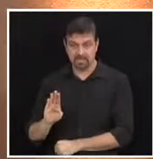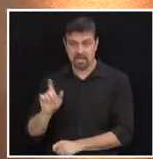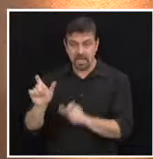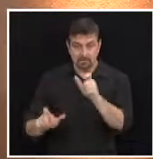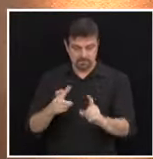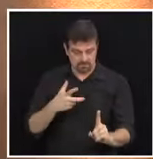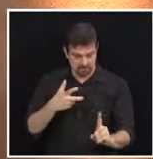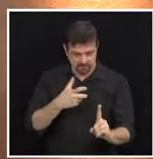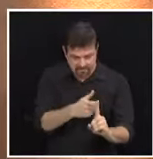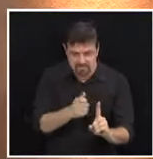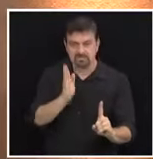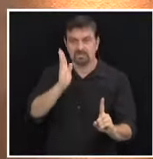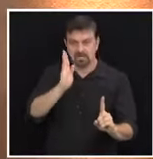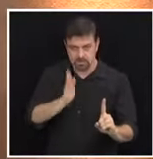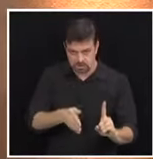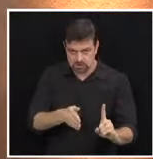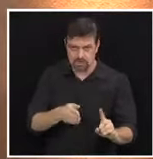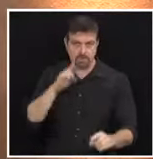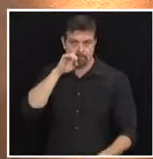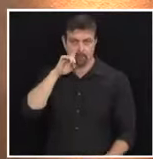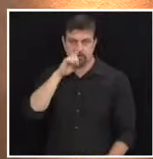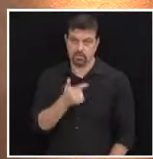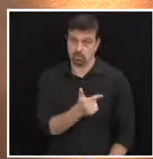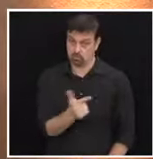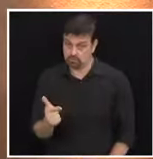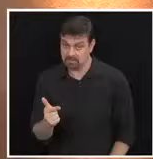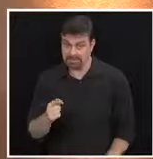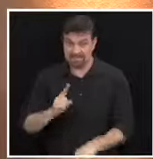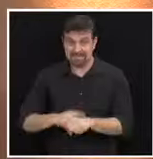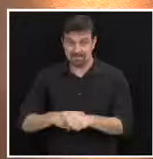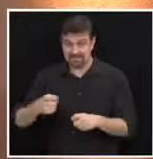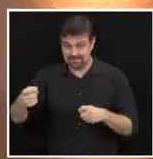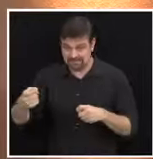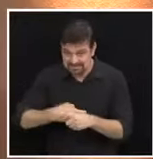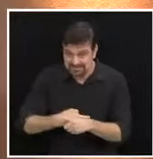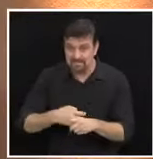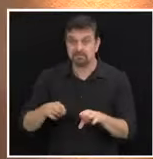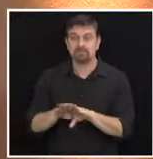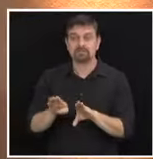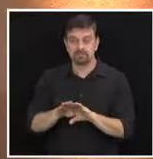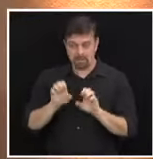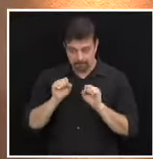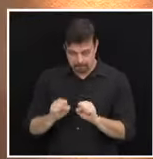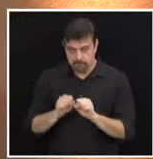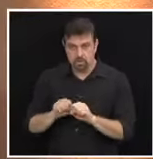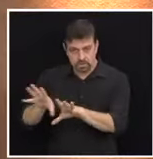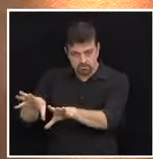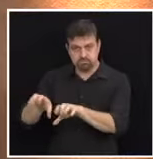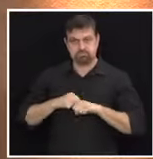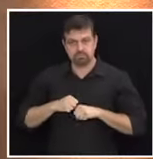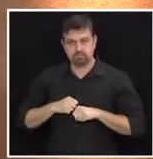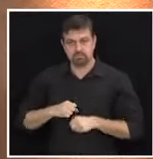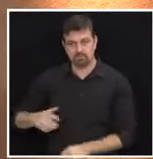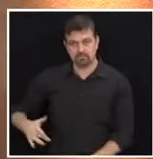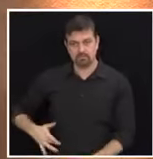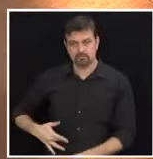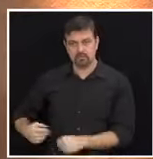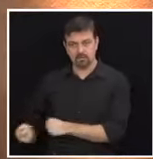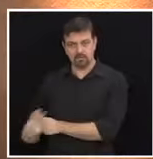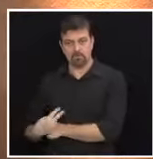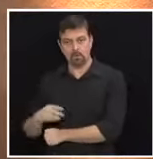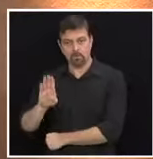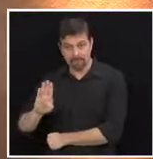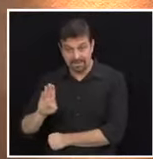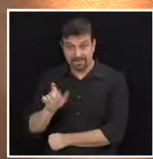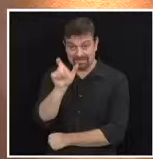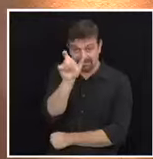né? Mas na relação sexual você também pode se infectar pelo vírus da hepatite B se